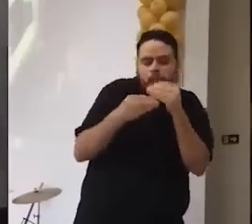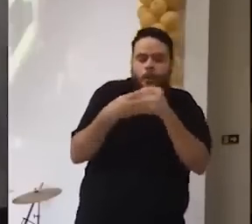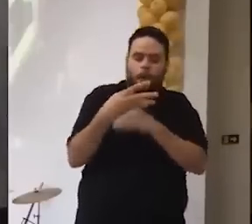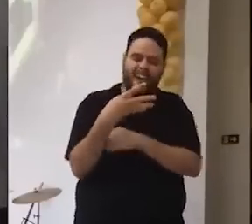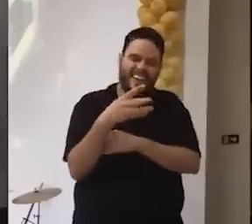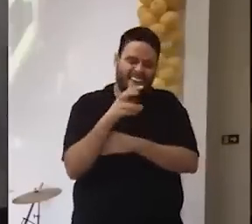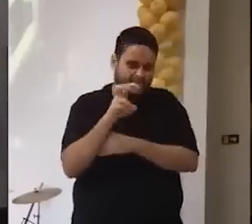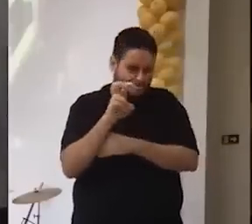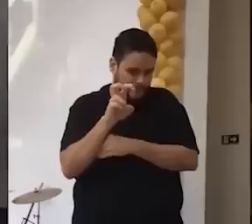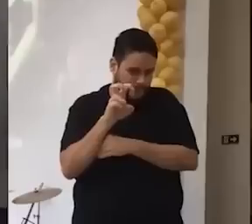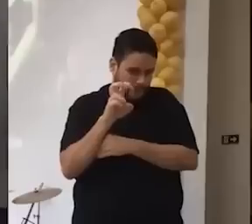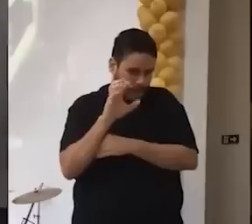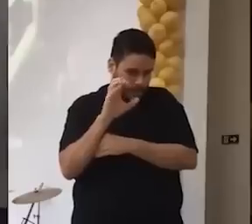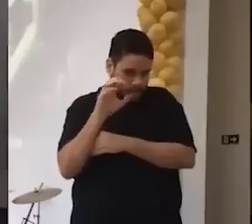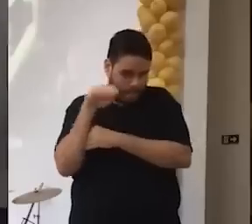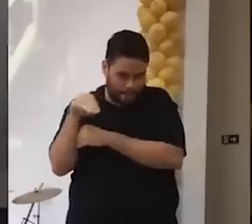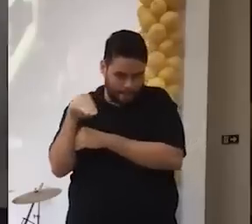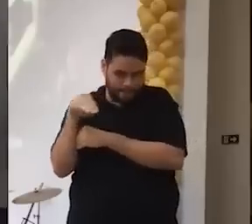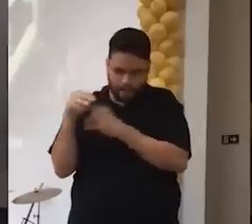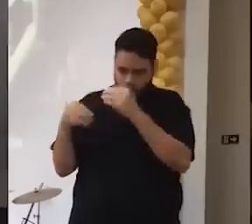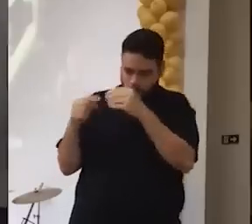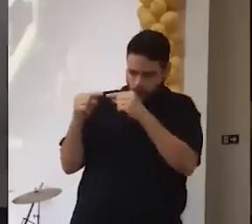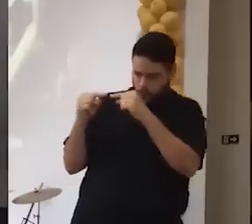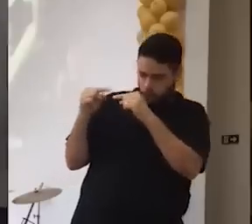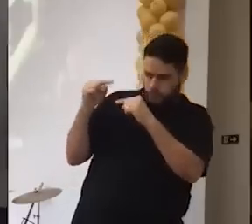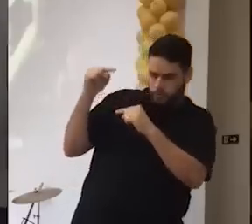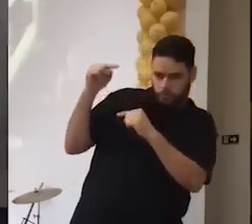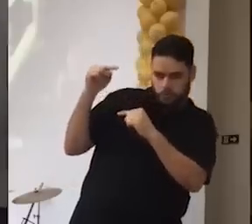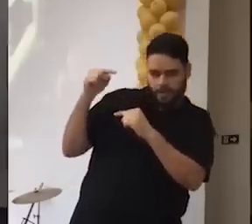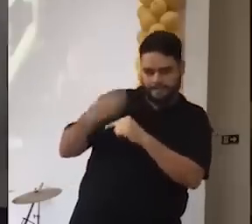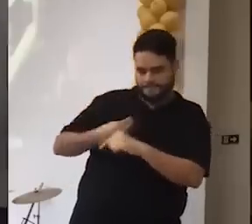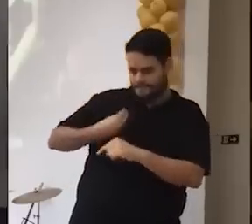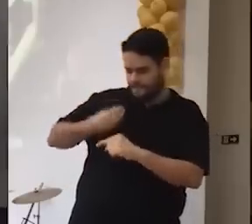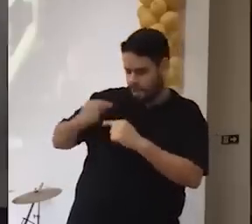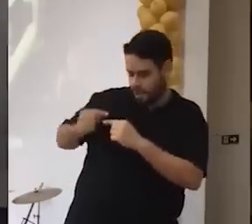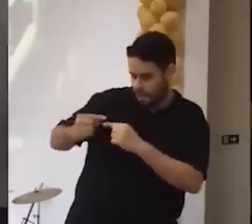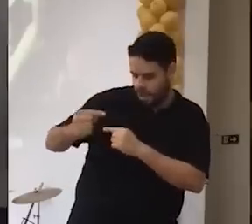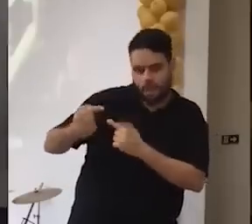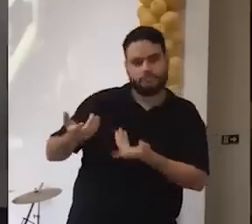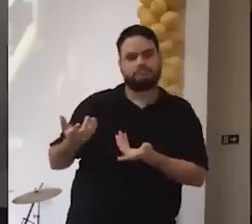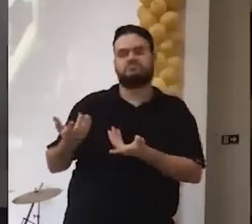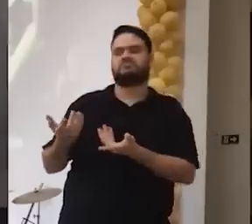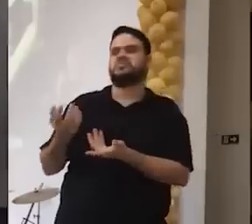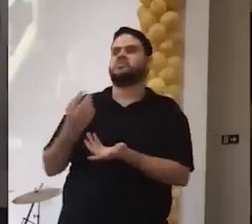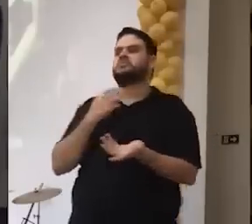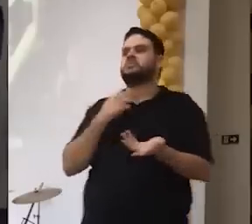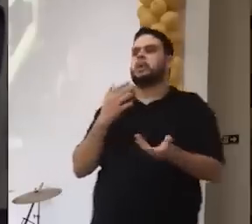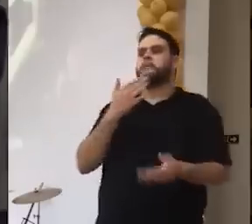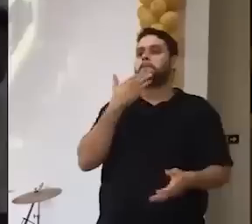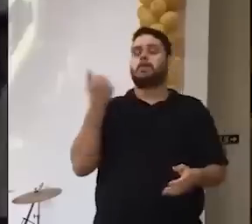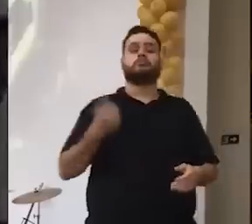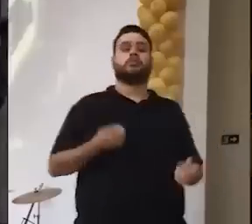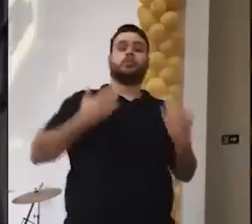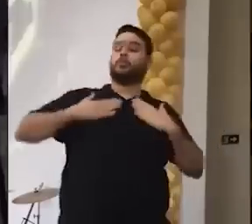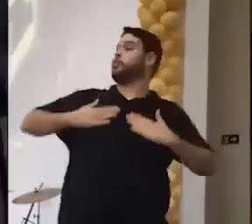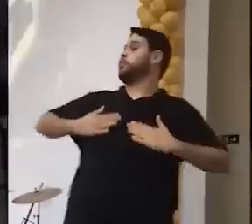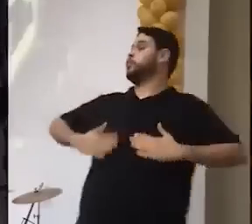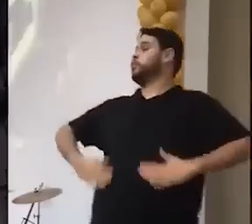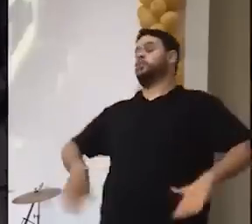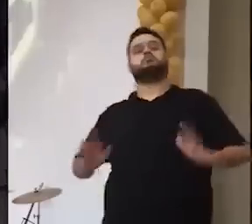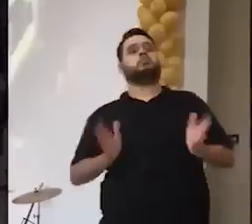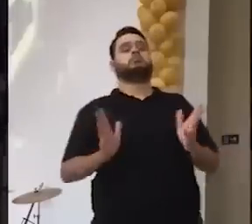côvado, ao curso da sua vida. Você não melhora o seu performance para resolver os problemas da